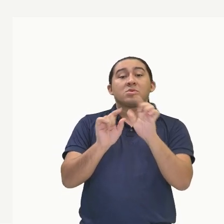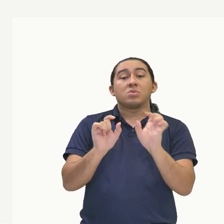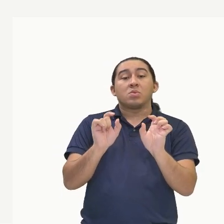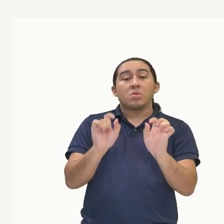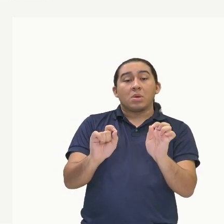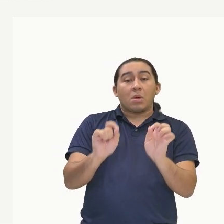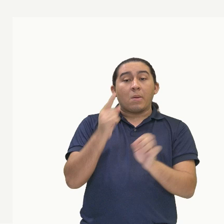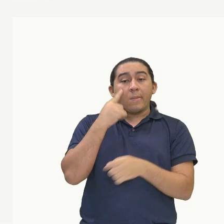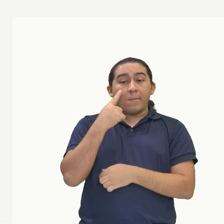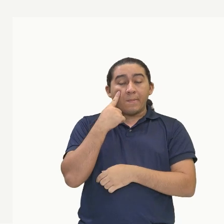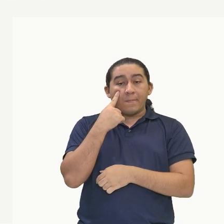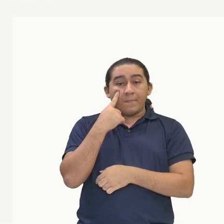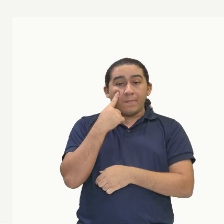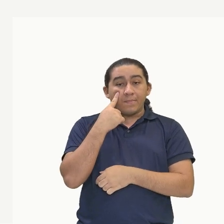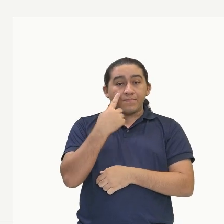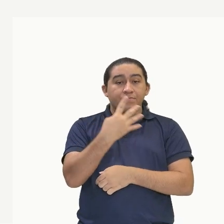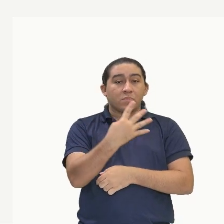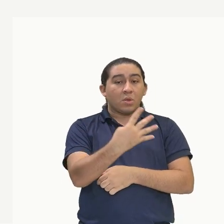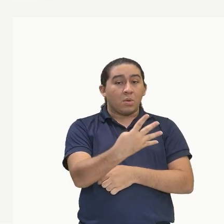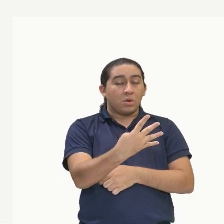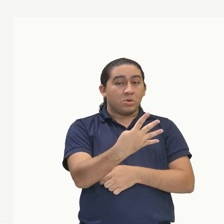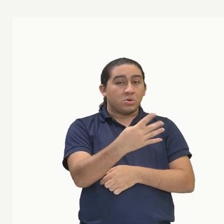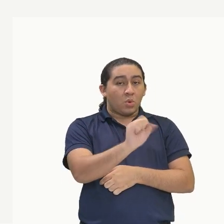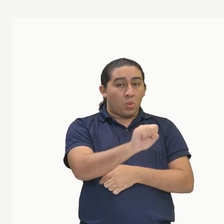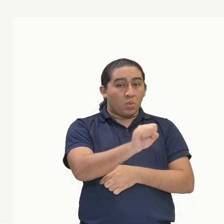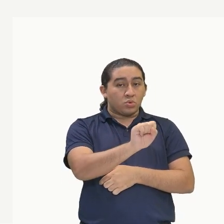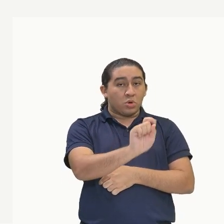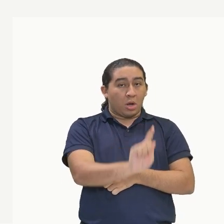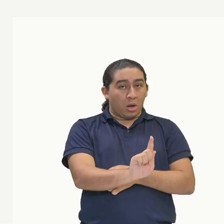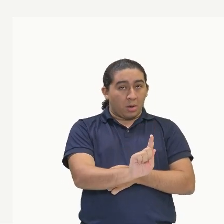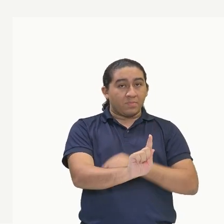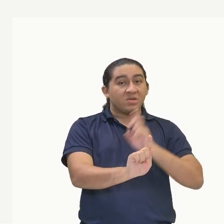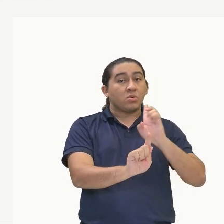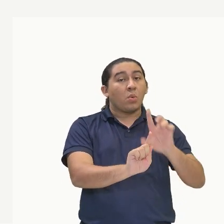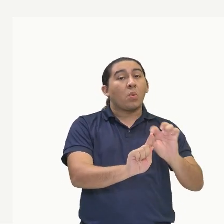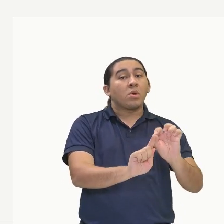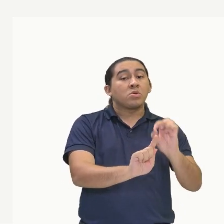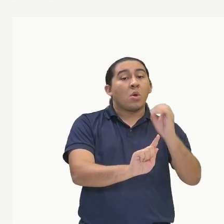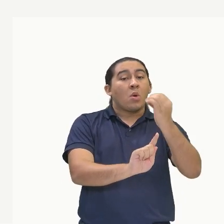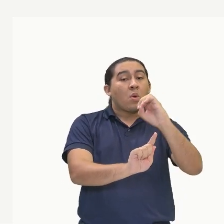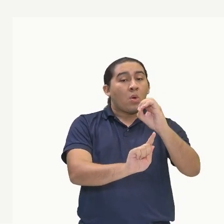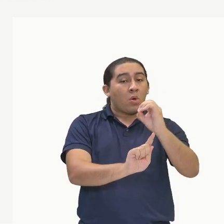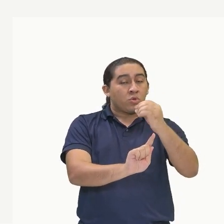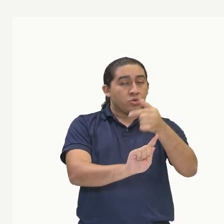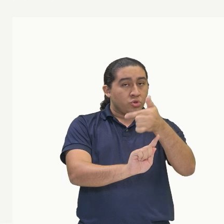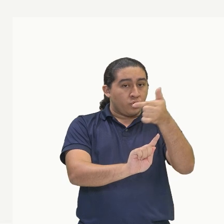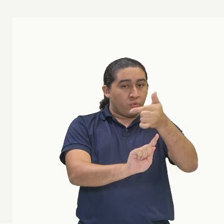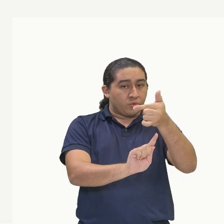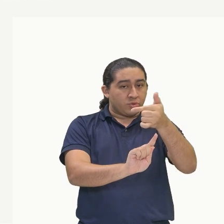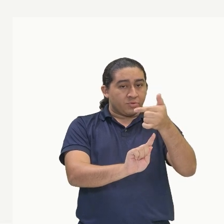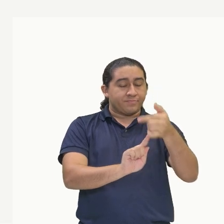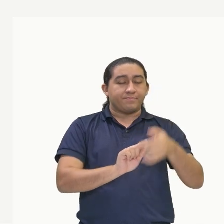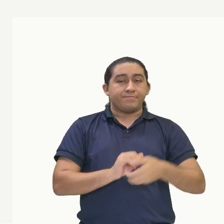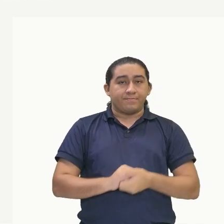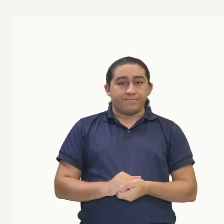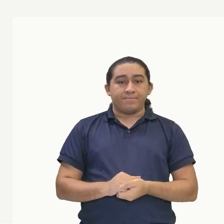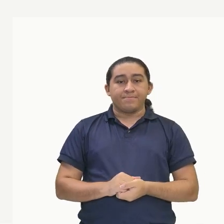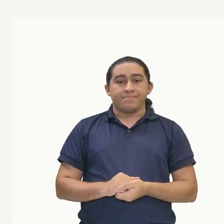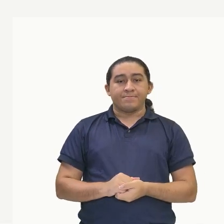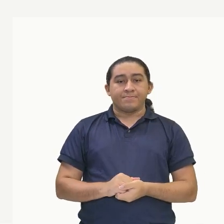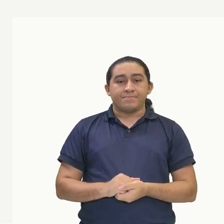de oxigênio. Então, vamos lá. Oxigênio, 48 gramas,